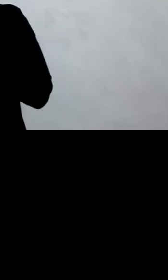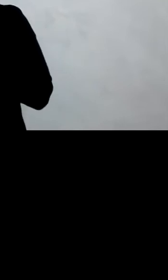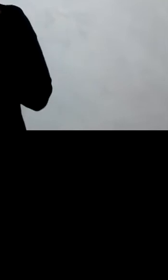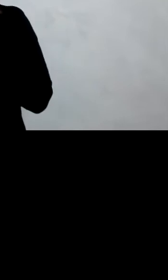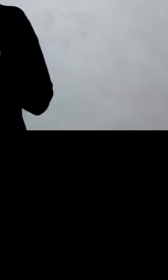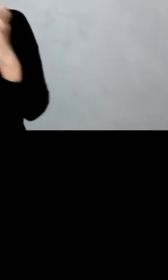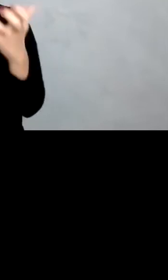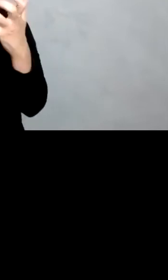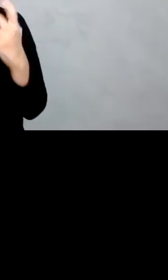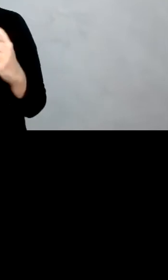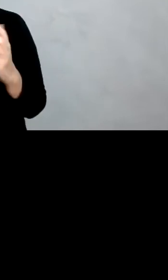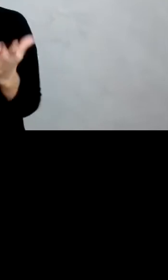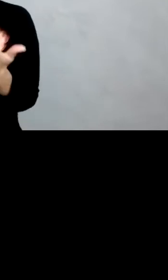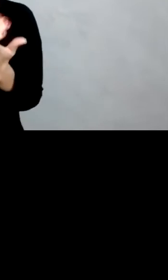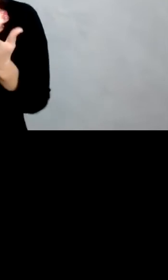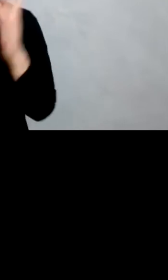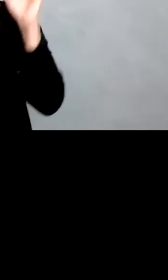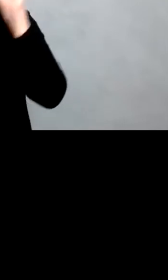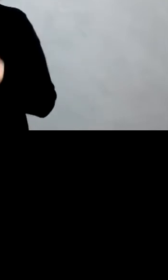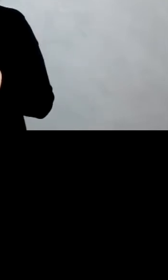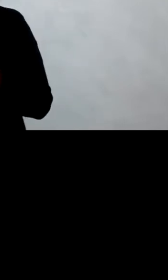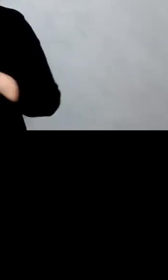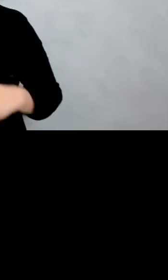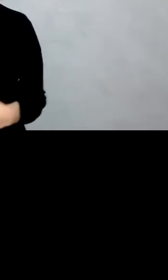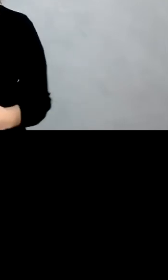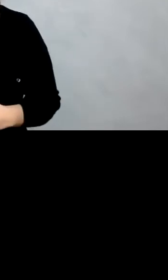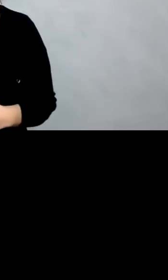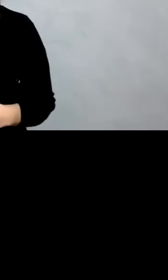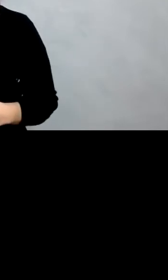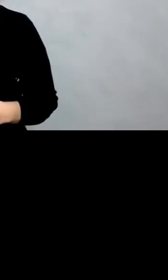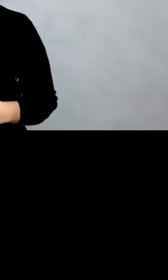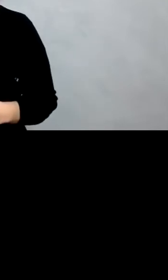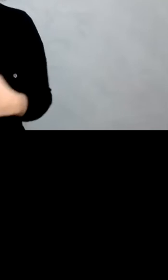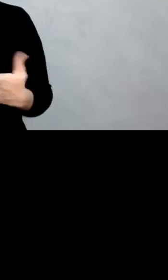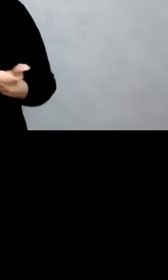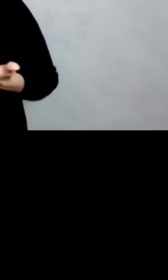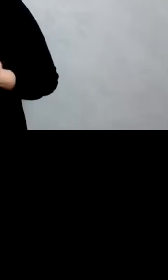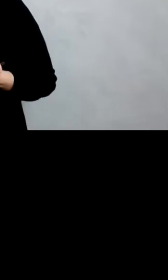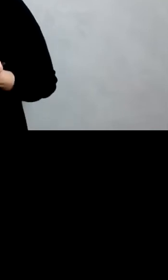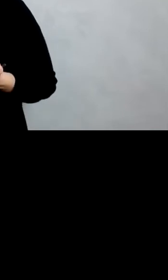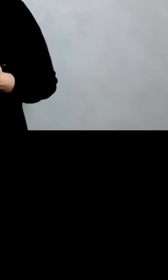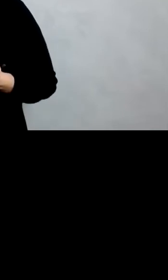as perguntas. Fernando, você já compilou alguma?